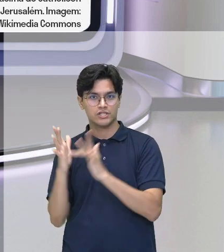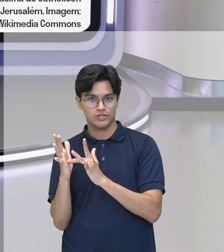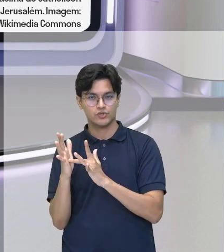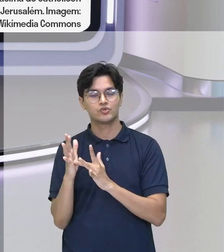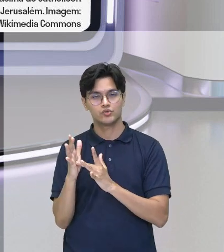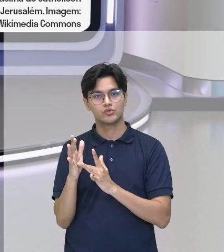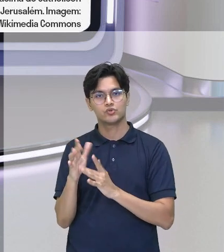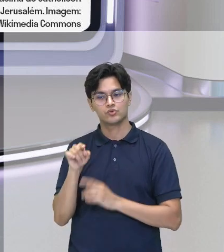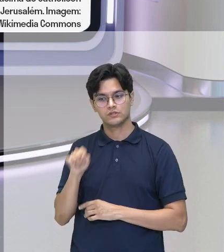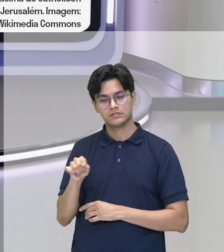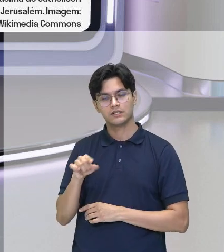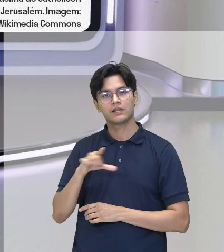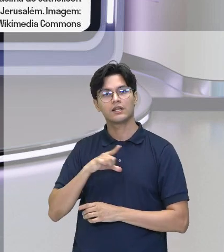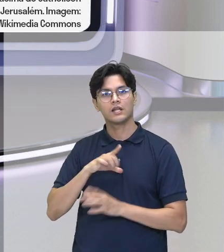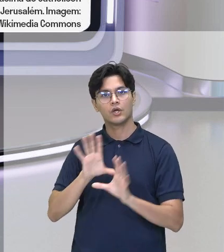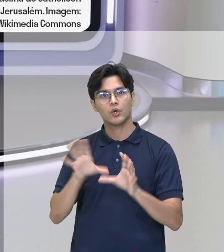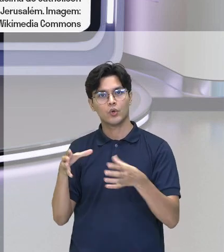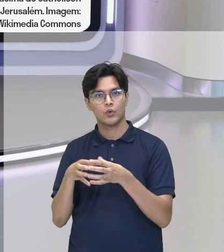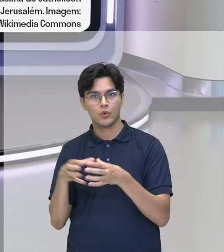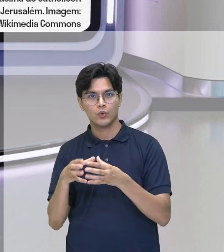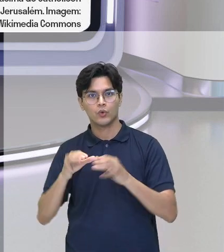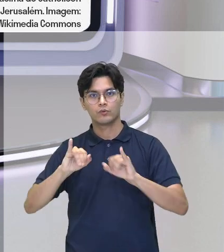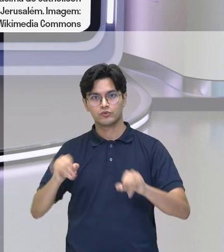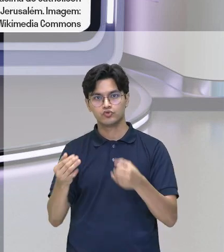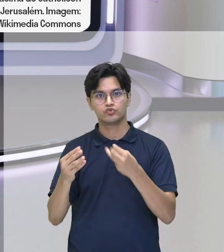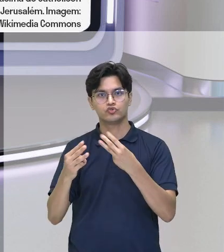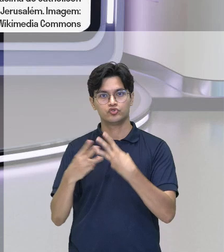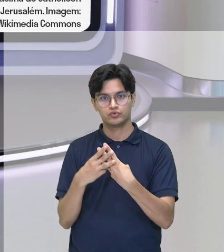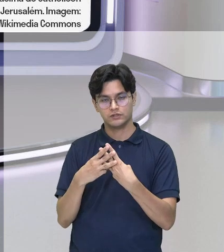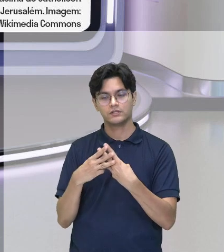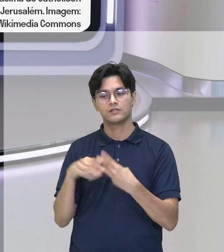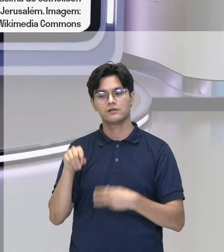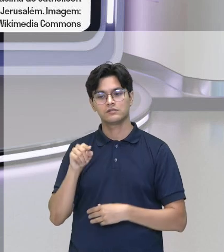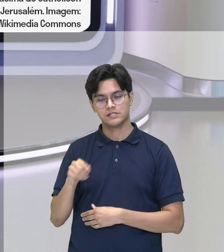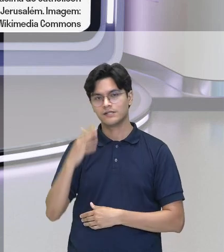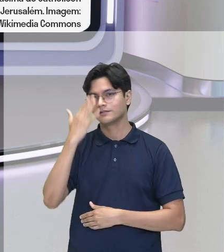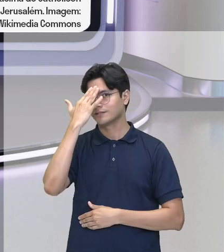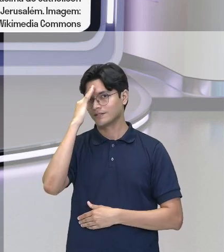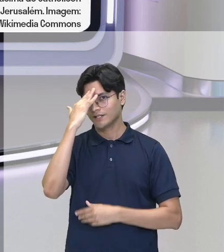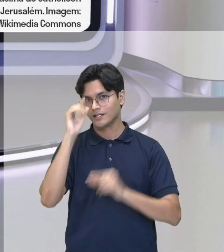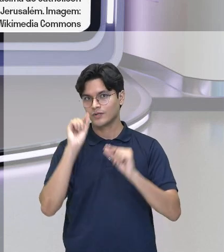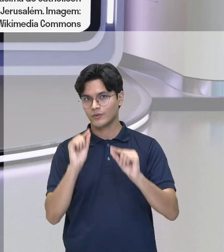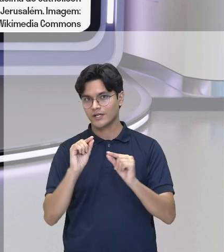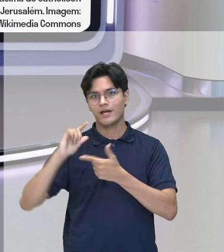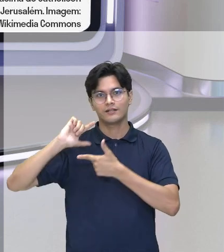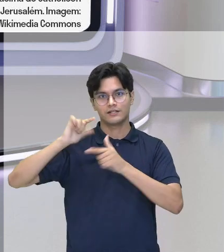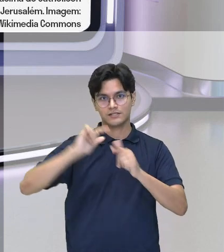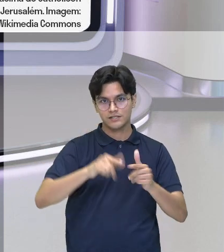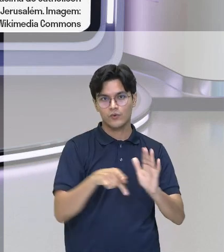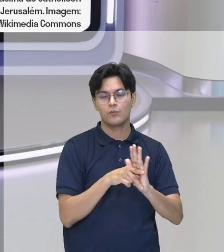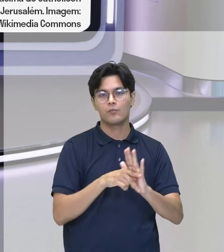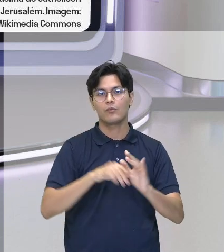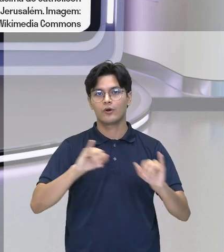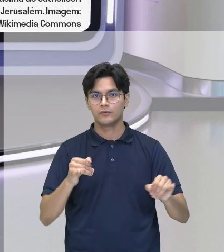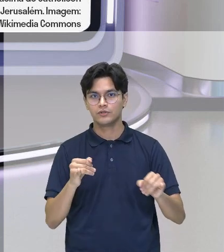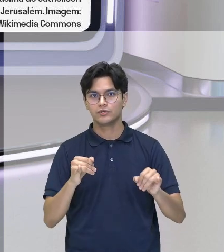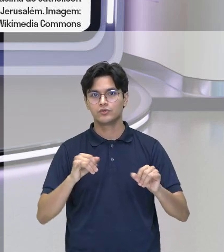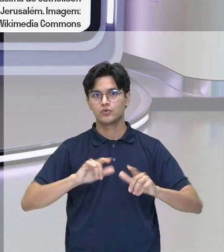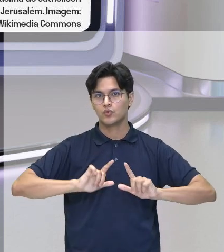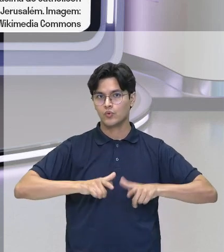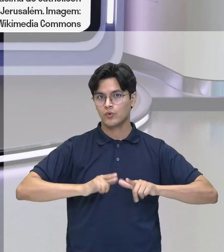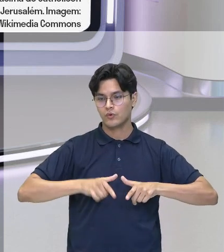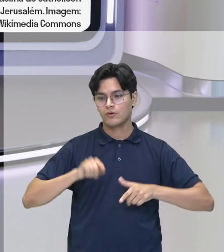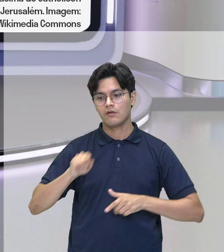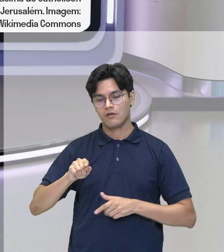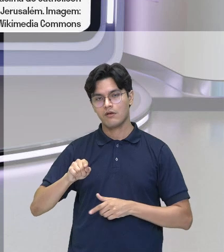que reinterpretam as tradições de Israel, dando ênfase principalmente a elementos como o messianismo, a misericórdia